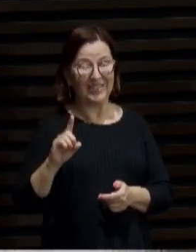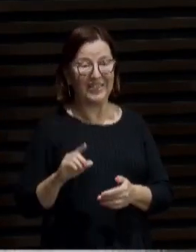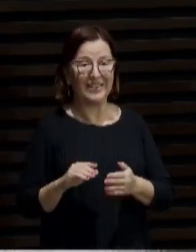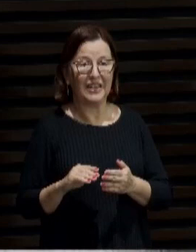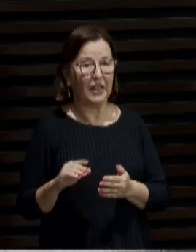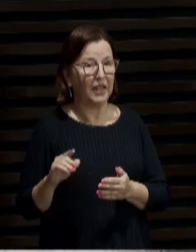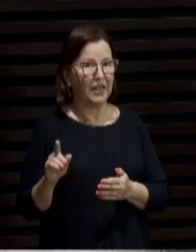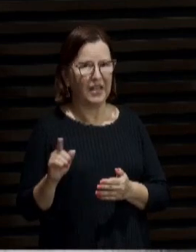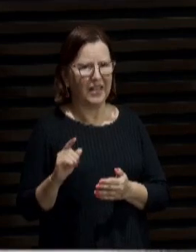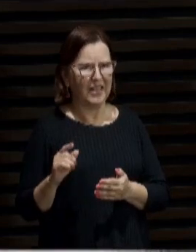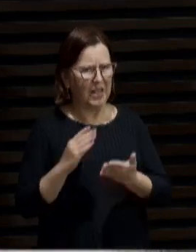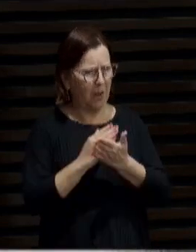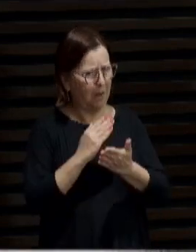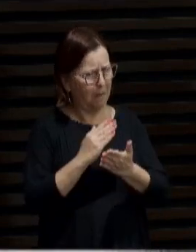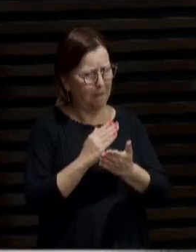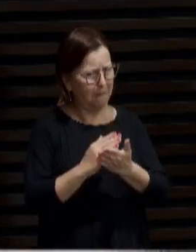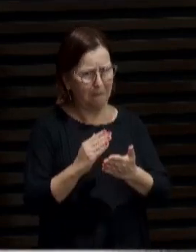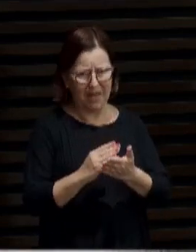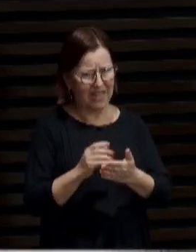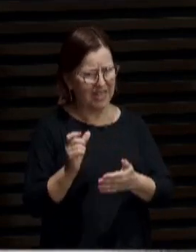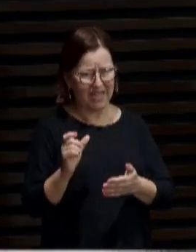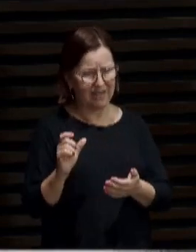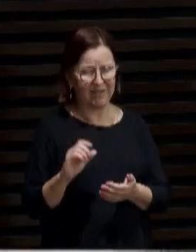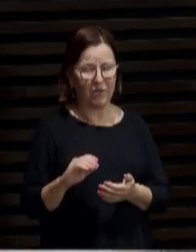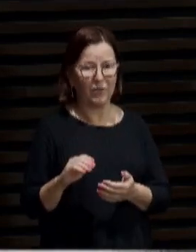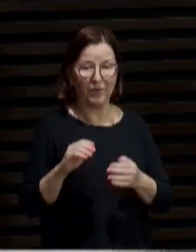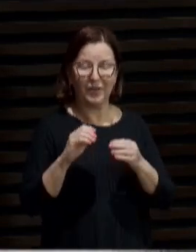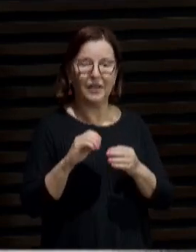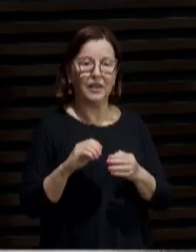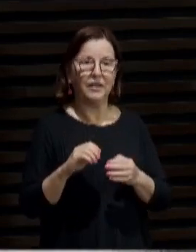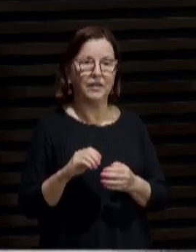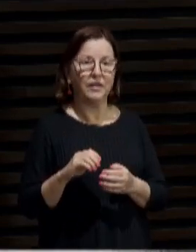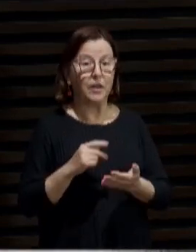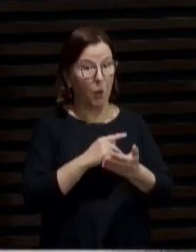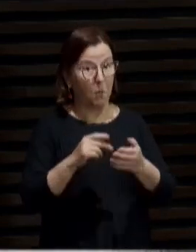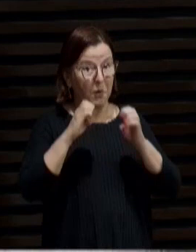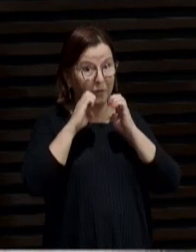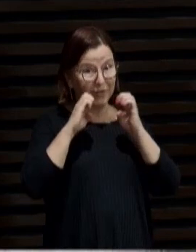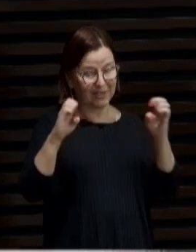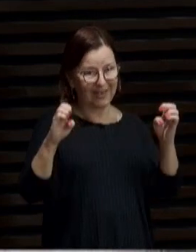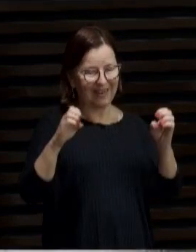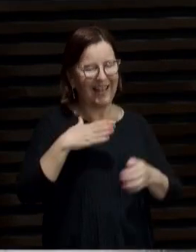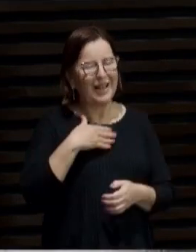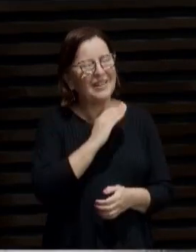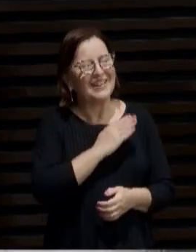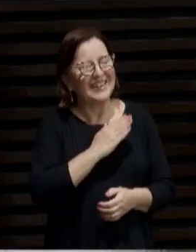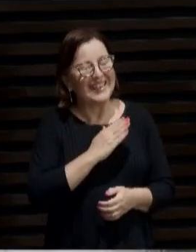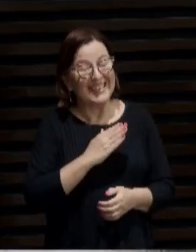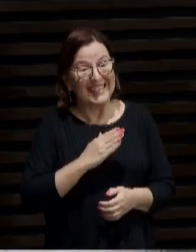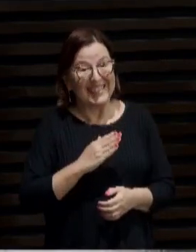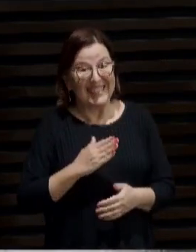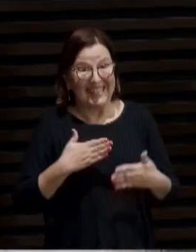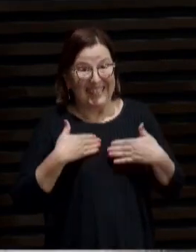verdades, não precisa chorar, aquelas coisas, né, que era o puro evangelho do Senhor. Aquilo, meu coração, ele foi fazendo assim, ó,